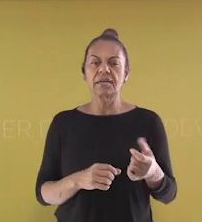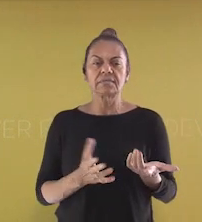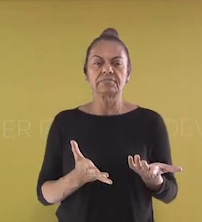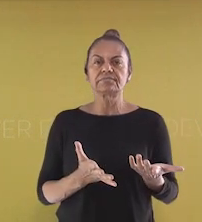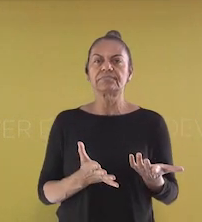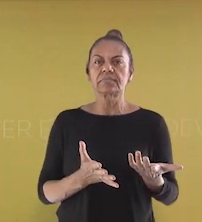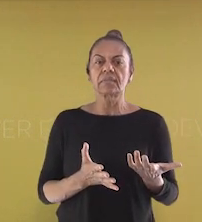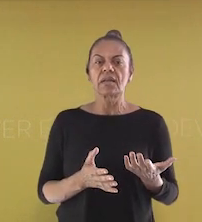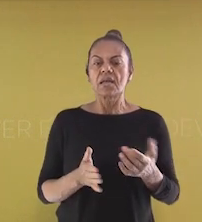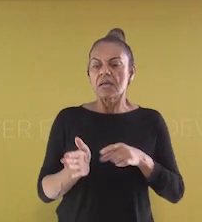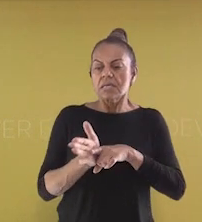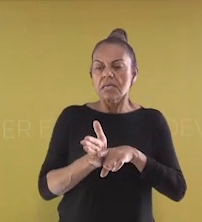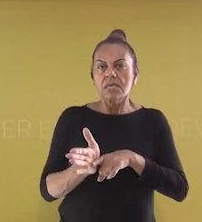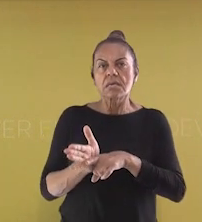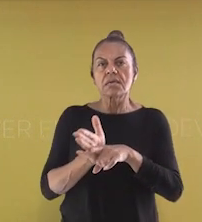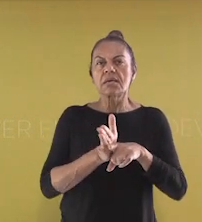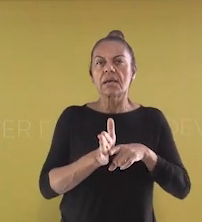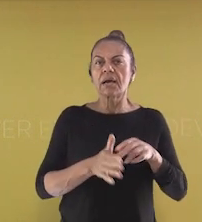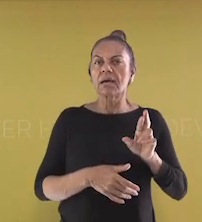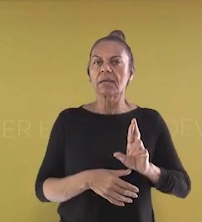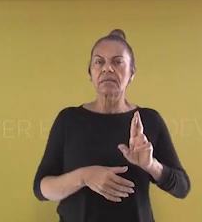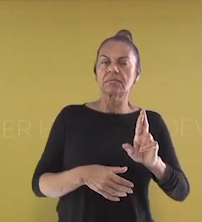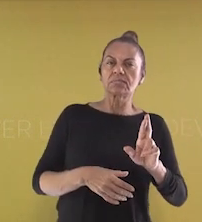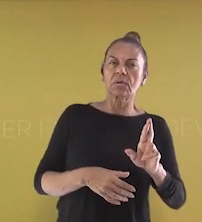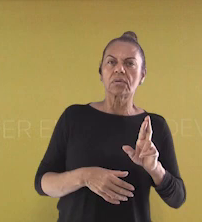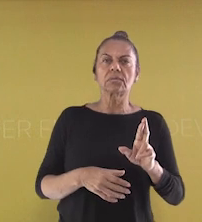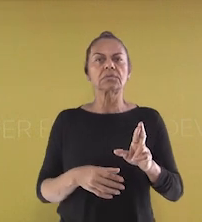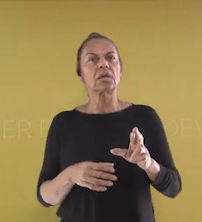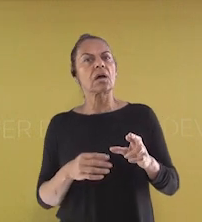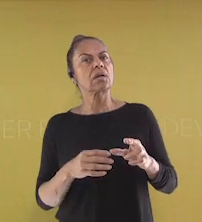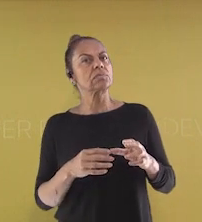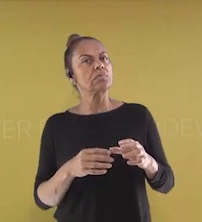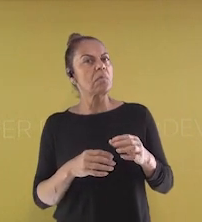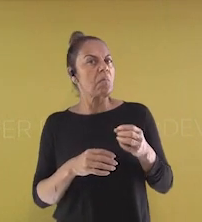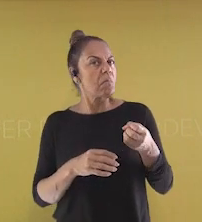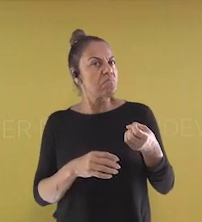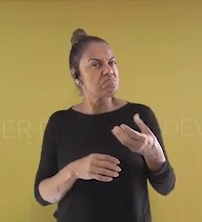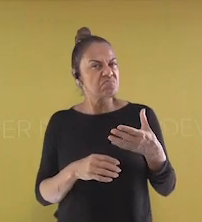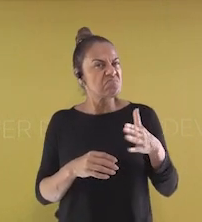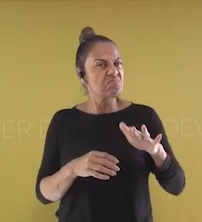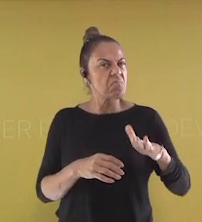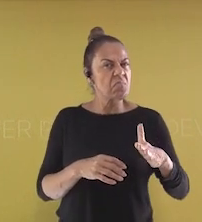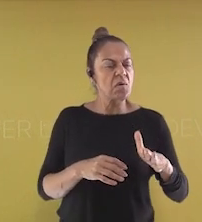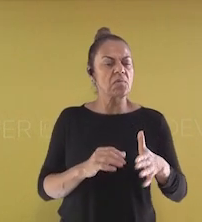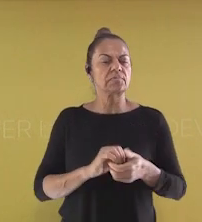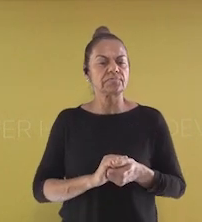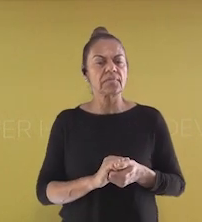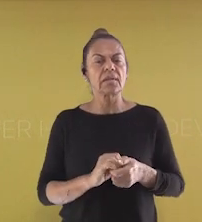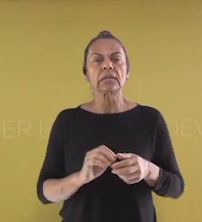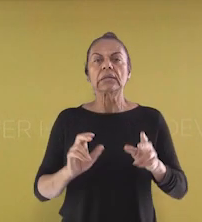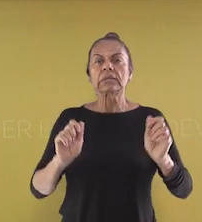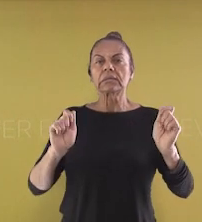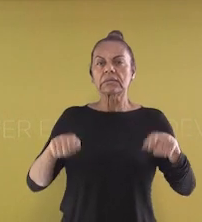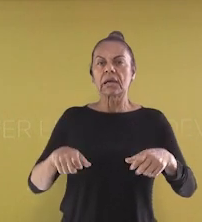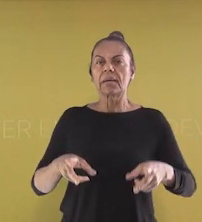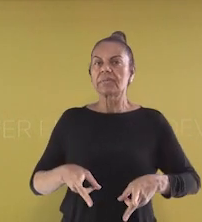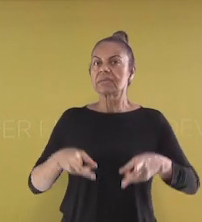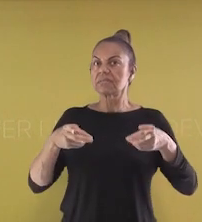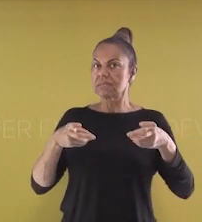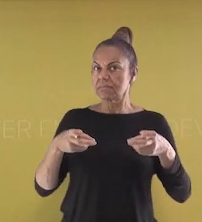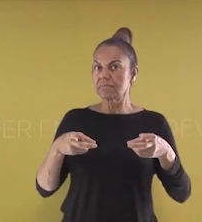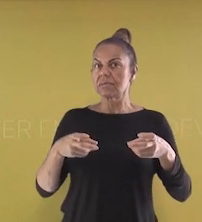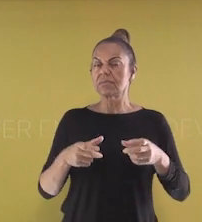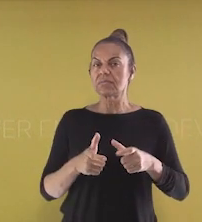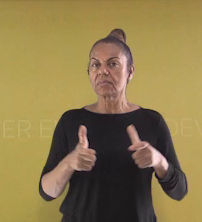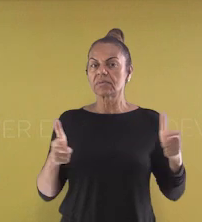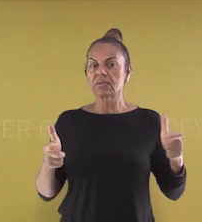tratados adequadamente e em tempo oportuno, apresentam bom prognóstico. Ainda segundo o INCA, o